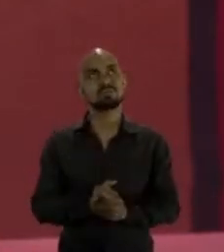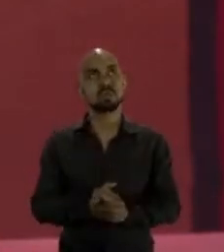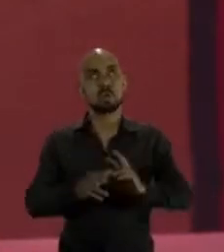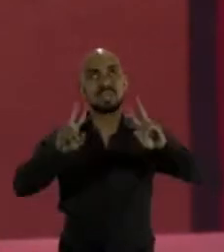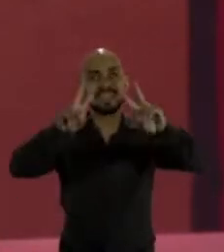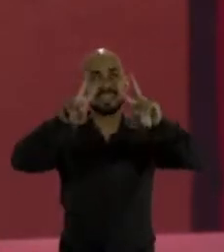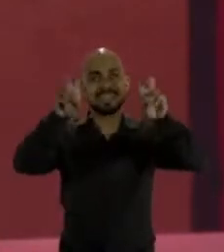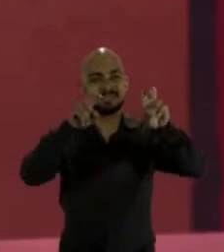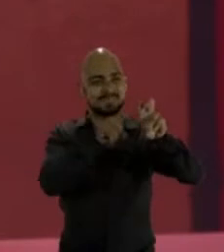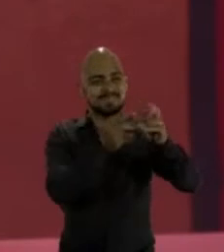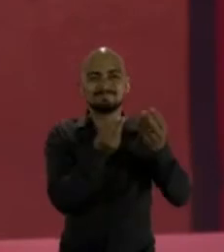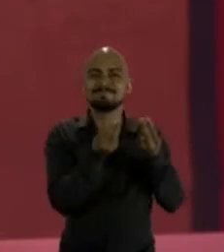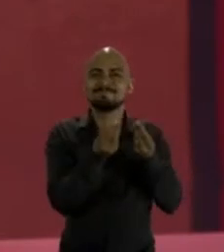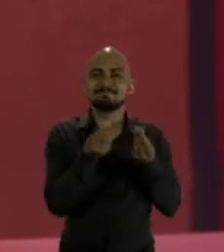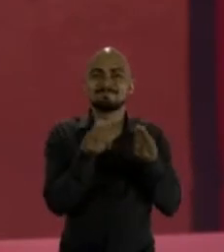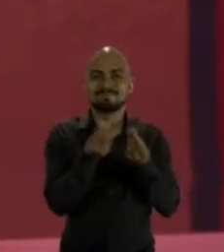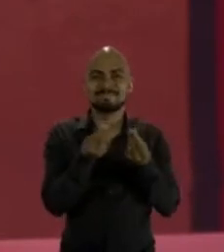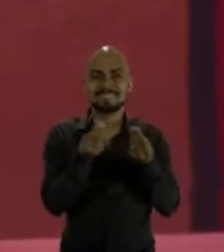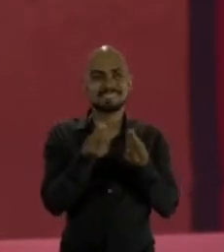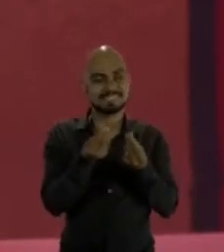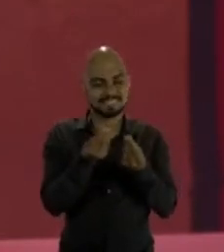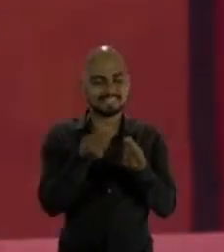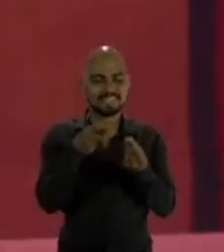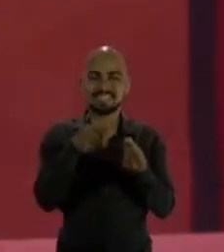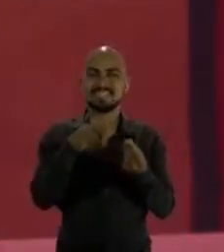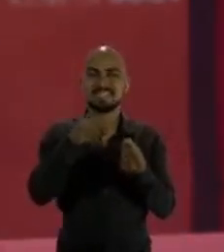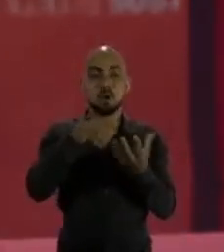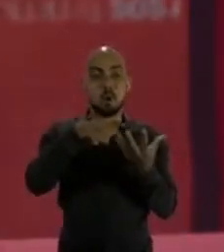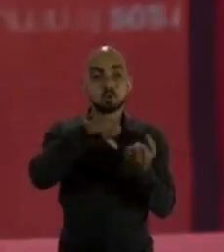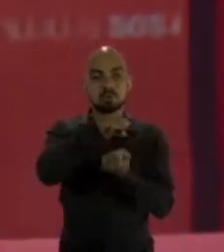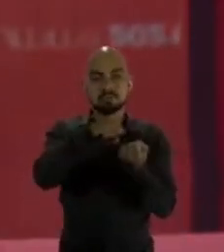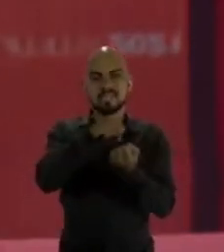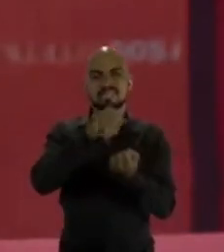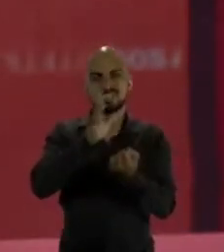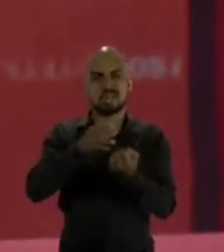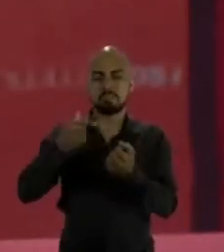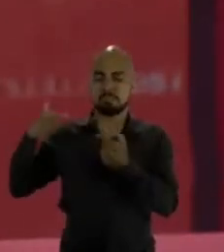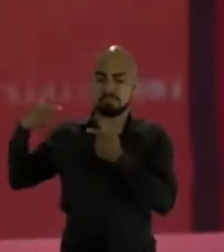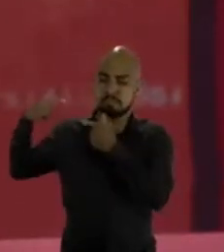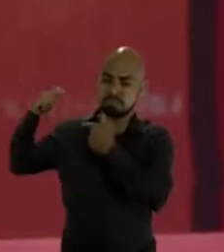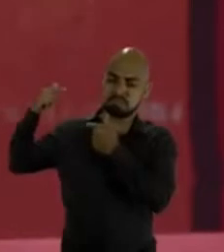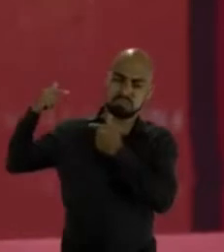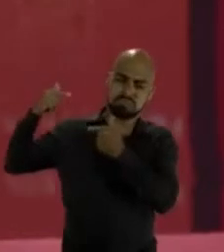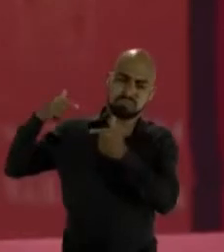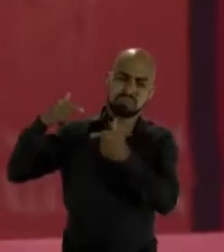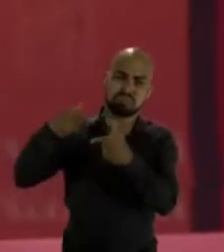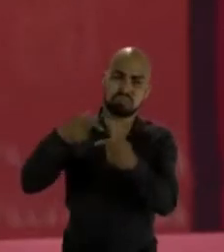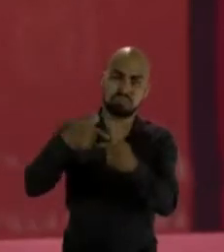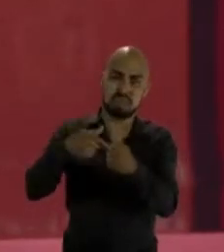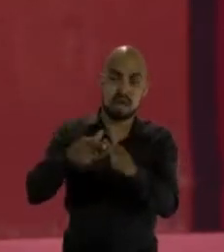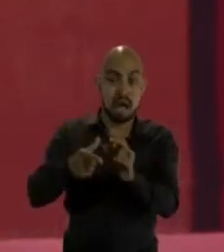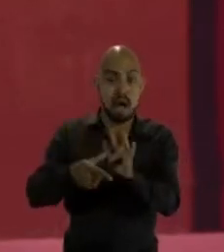meu ver, porque o modus operandi da sustentabilidade, ele é milenar, através dos povos indígenas do planeta inteiro,